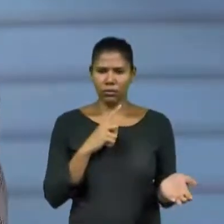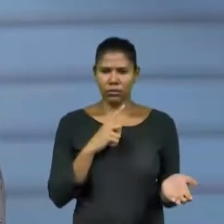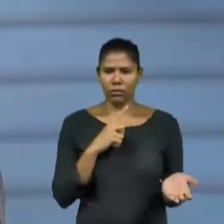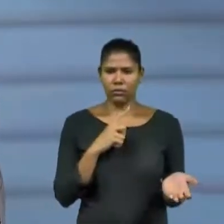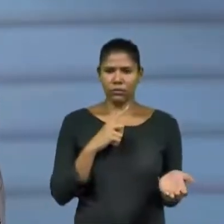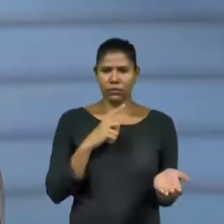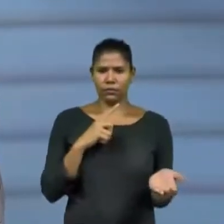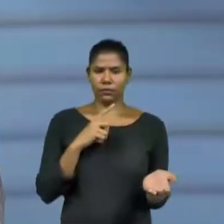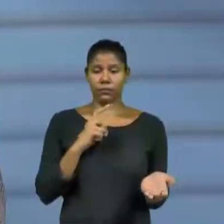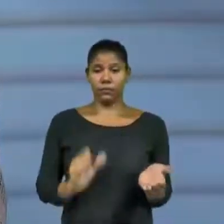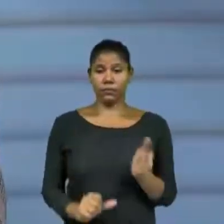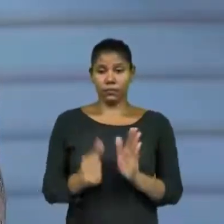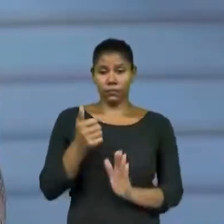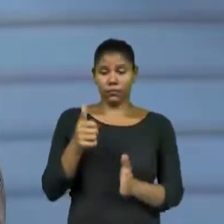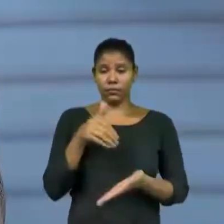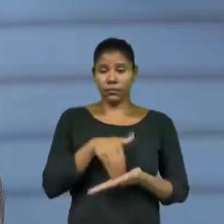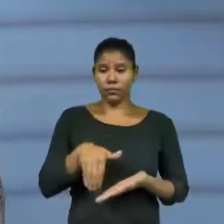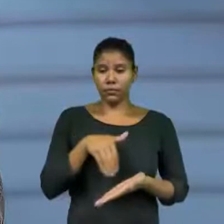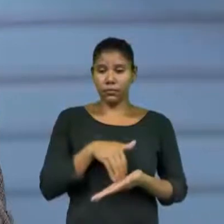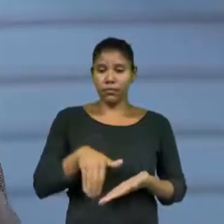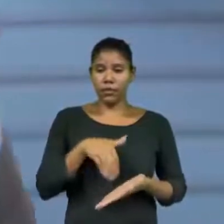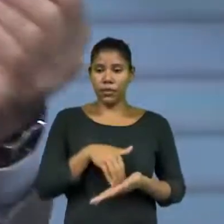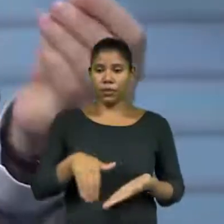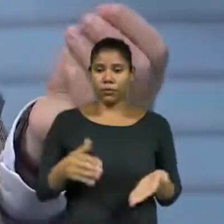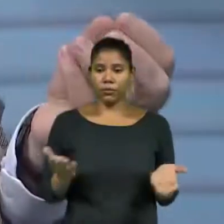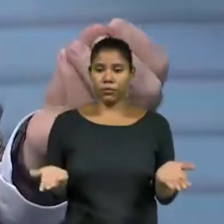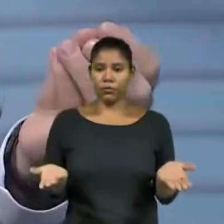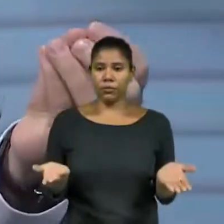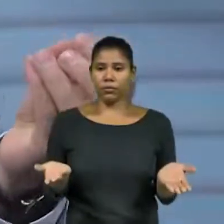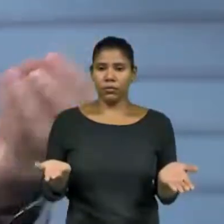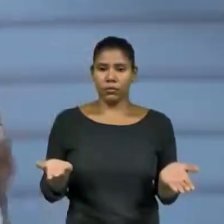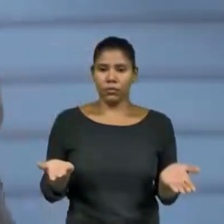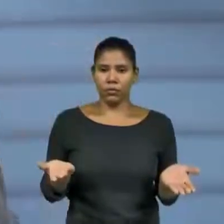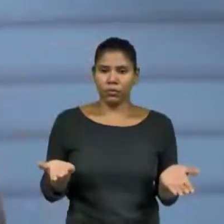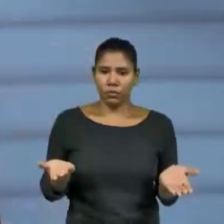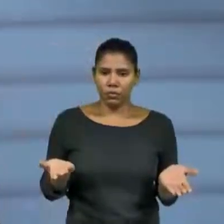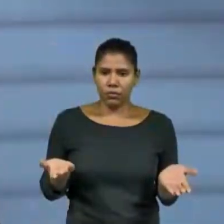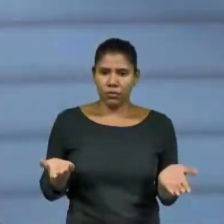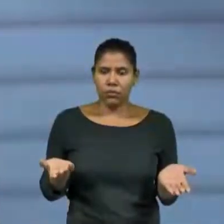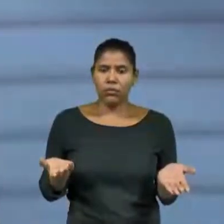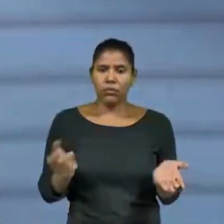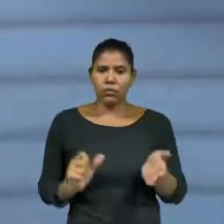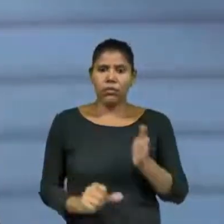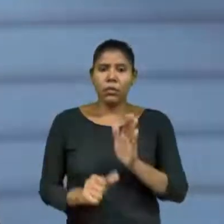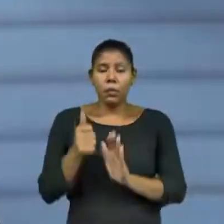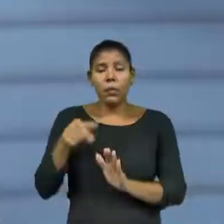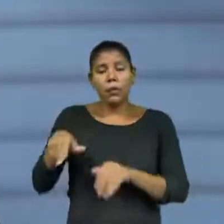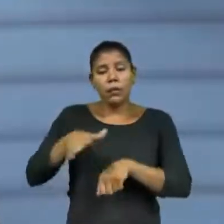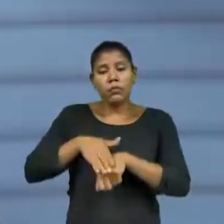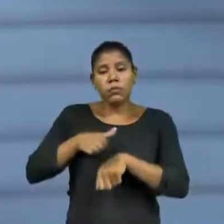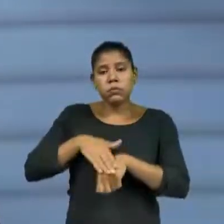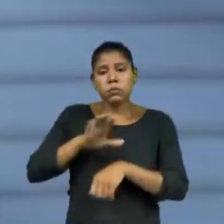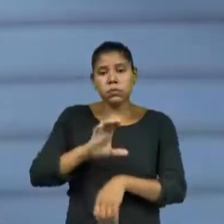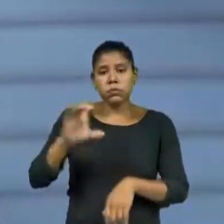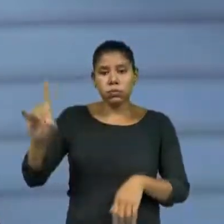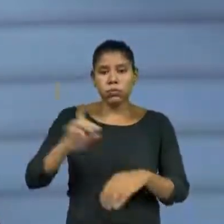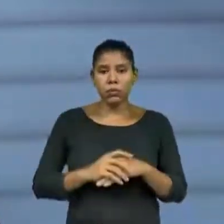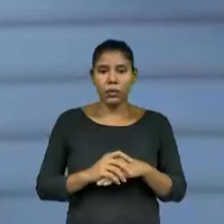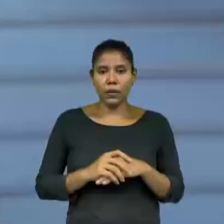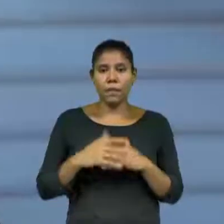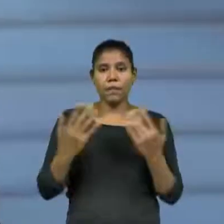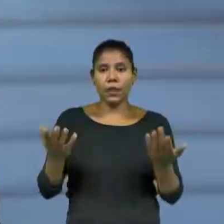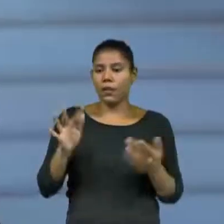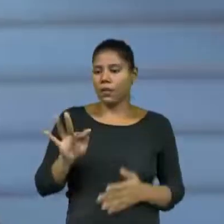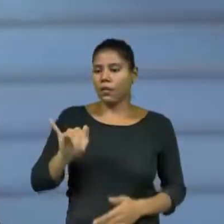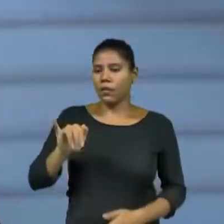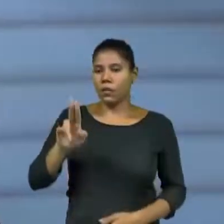secretário de Ciência e Tecnologia do Ceará. E essa licitação comercial que eu falei, a primeira, foi ele que coordenou. Foi. O Lauro Fiuza é um dos pioneiros